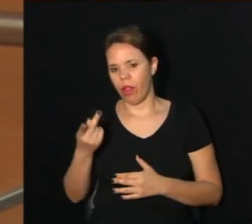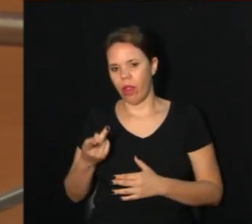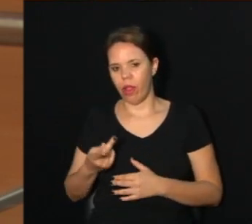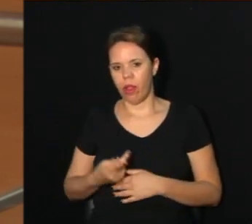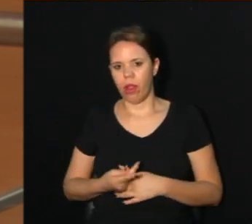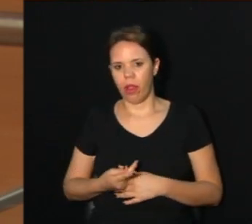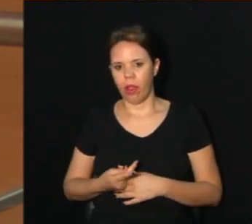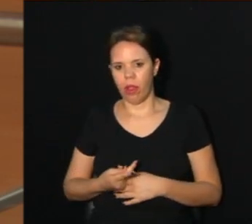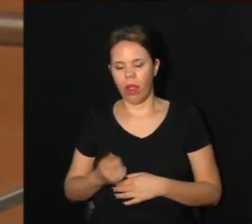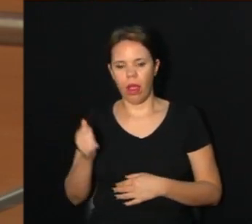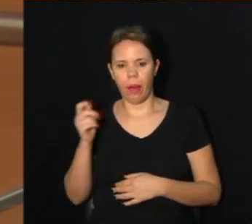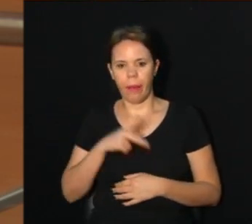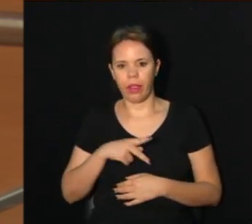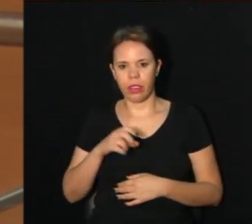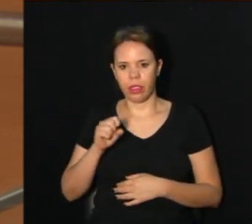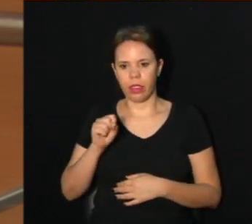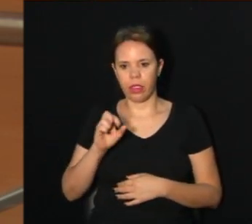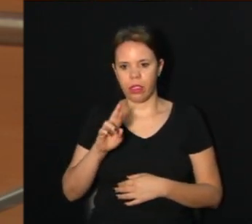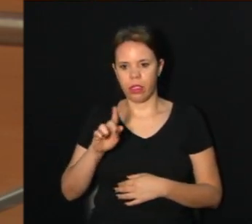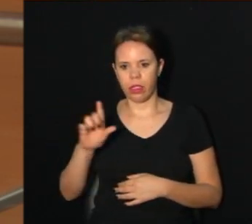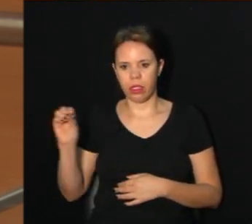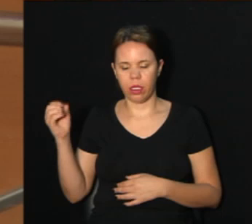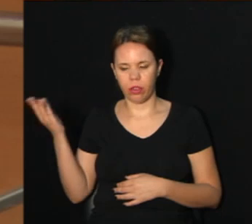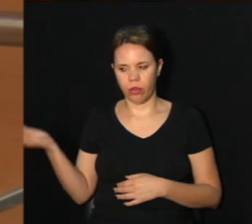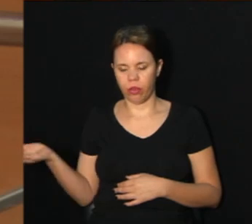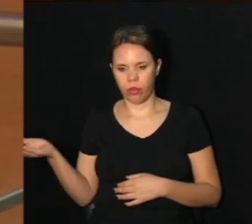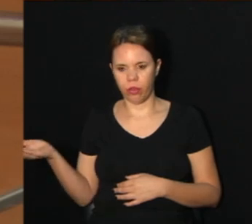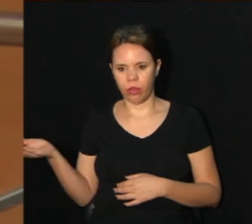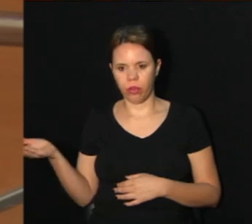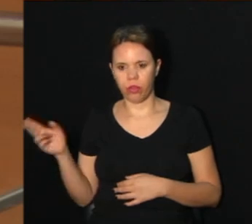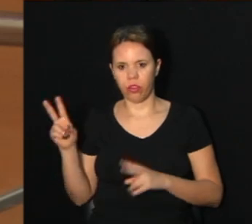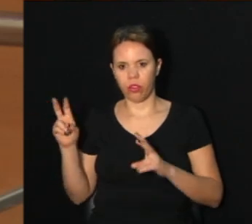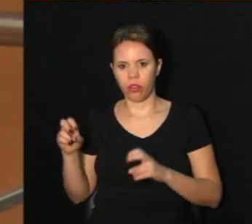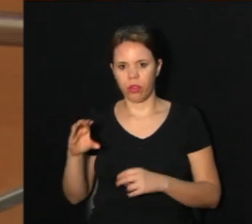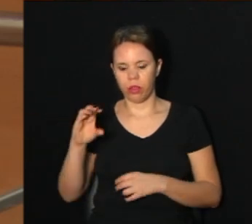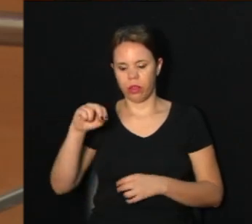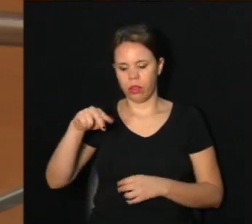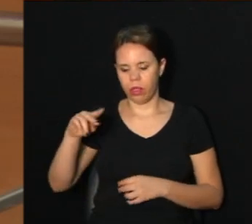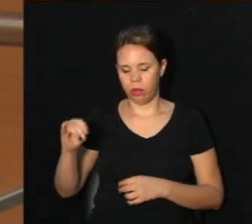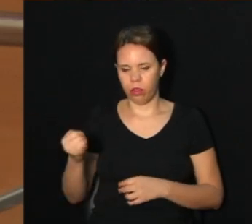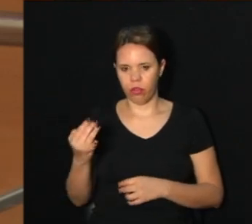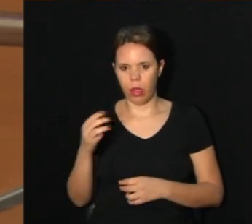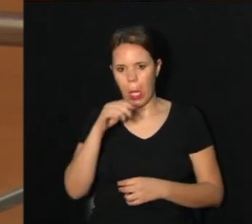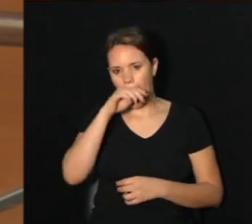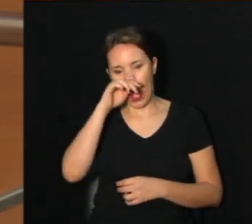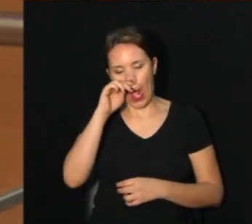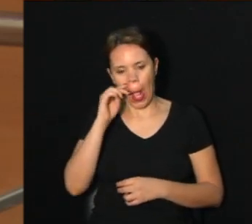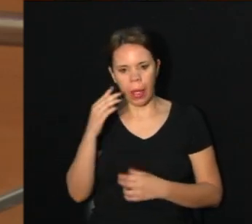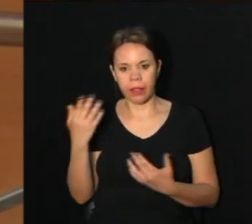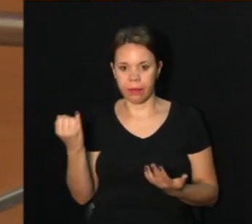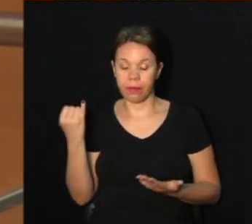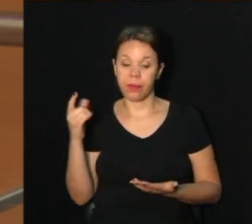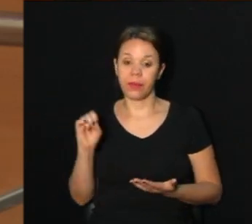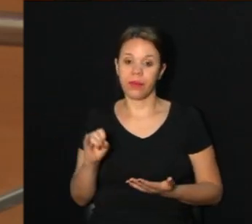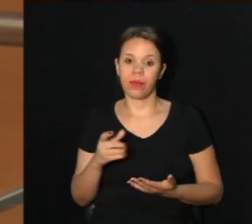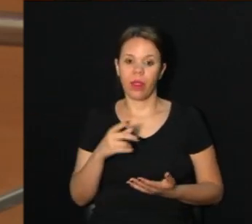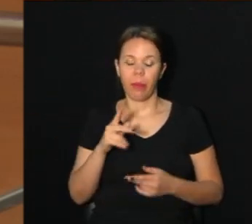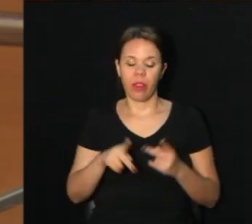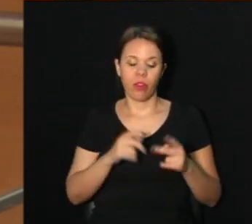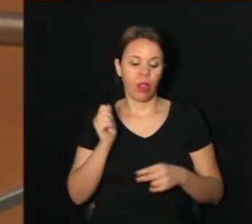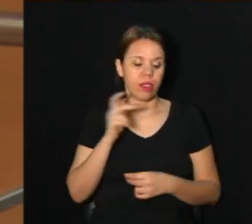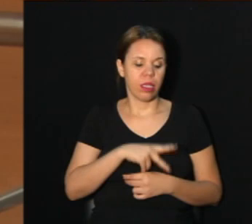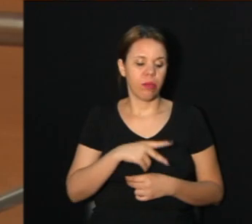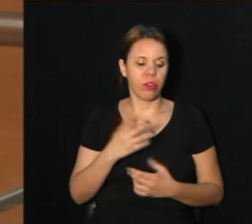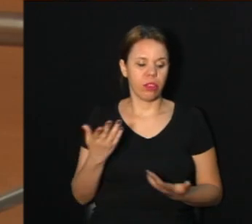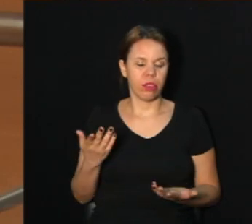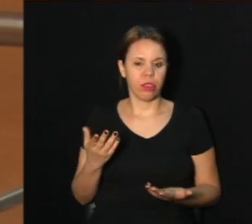nosso aposentado ali, o Serginho, sobre o CNPJ, é importante. Se o cara aposentou